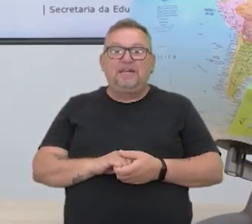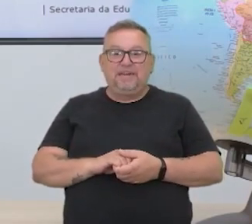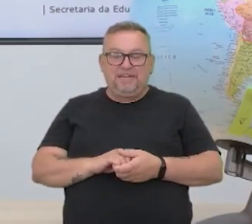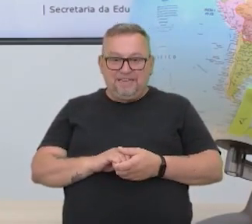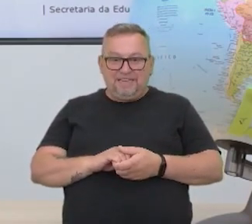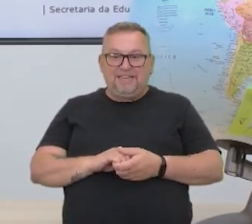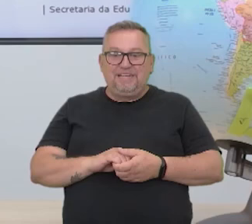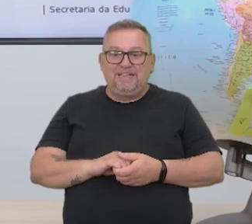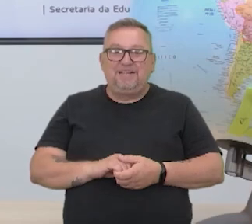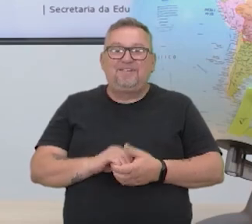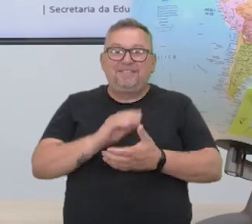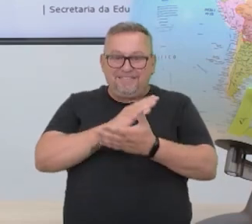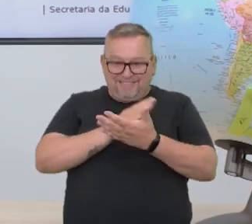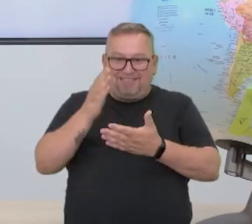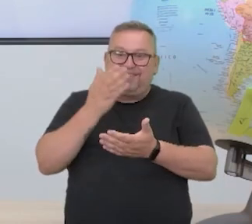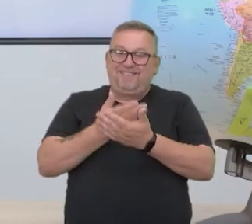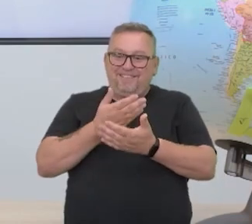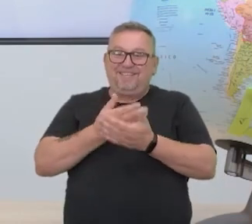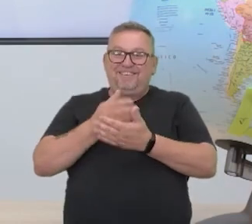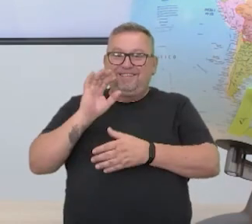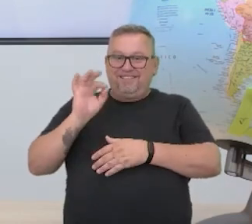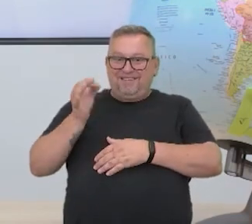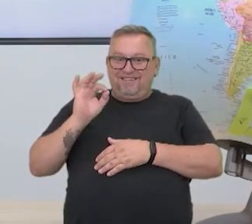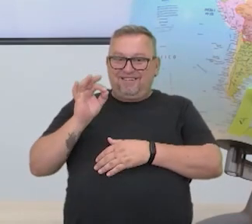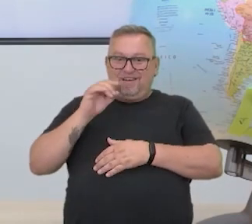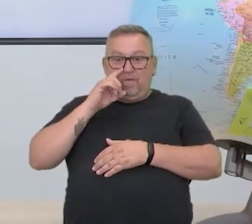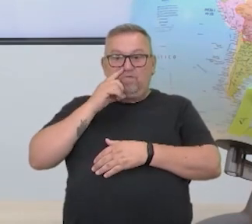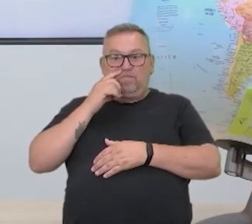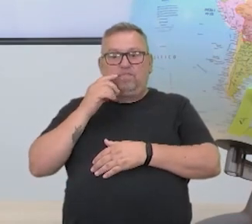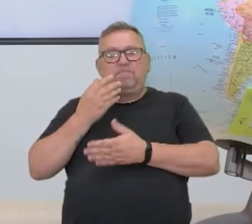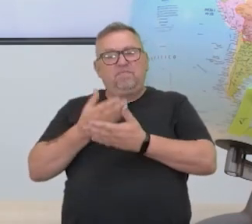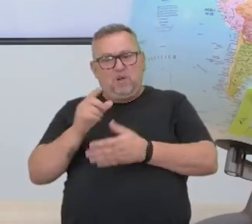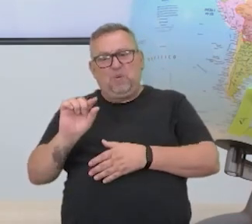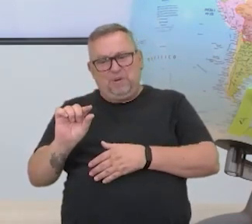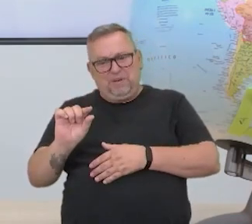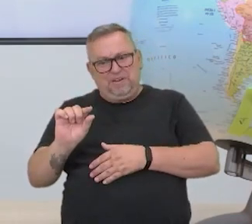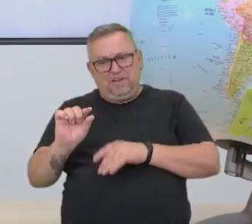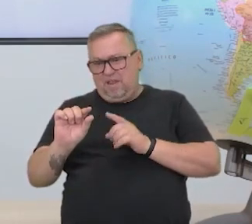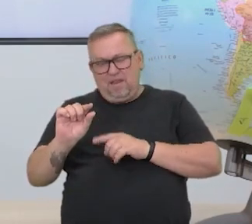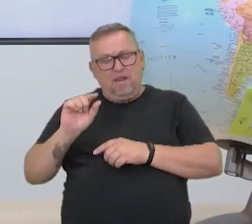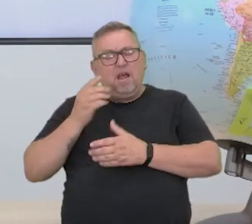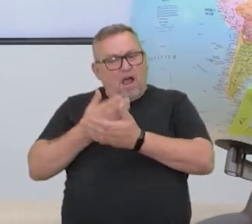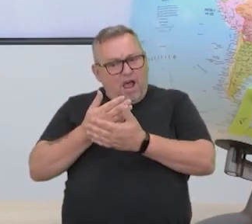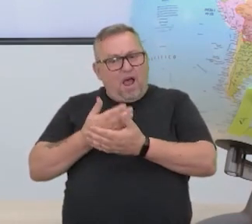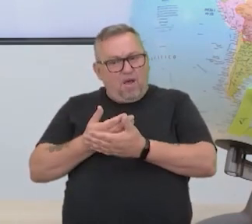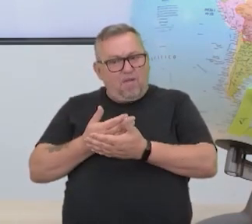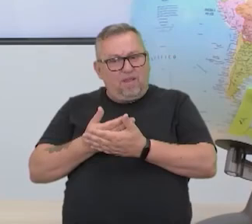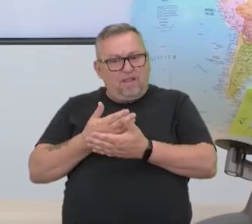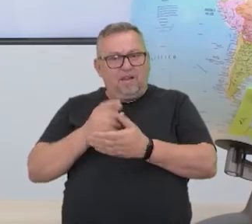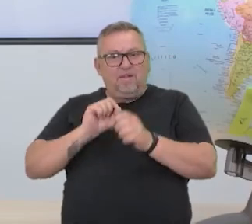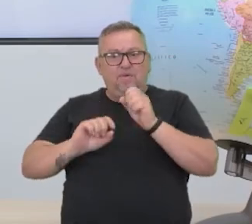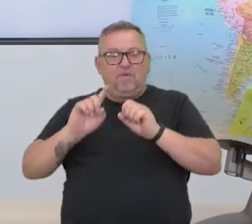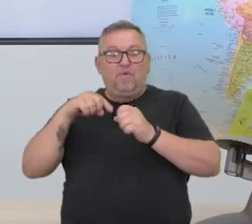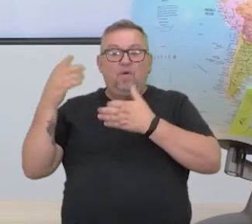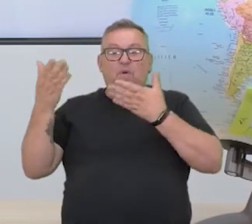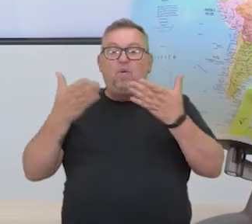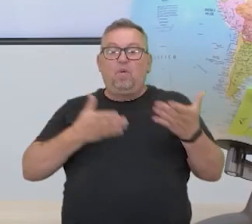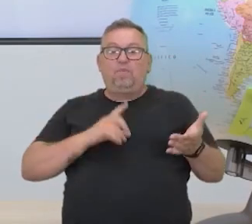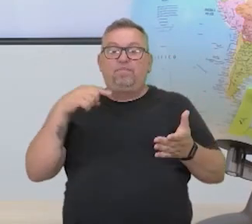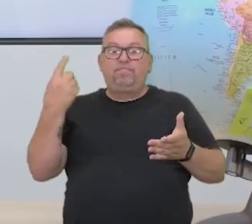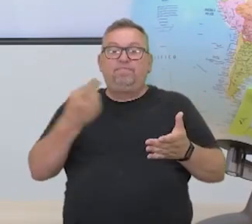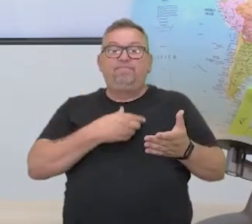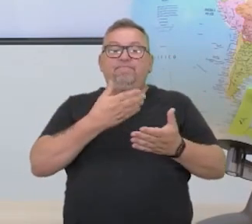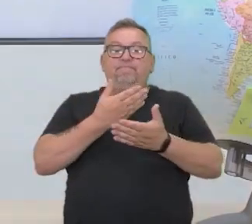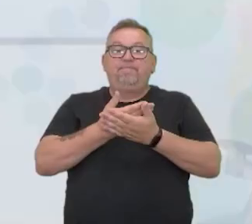vamos começar nossa aulinha? Aulinha não, né, Sumaia? Nossa aula. E olha o que a gente trouxe aí para nossa